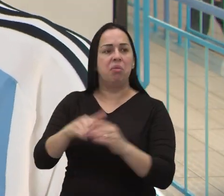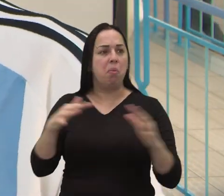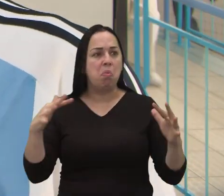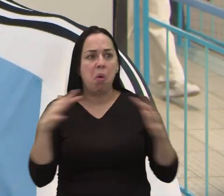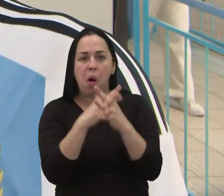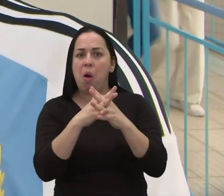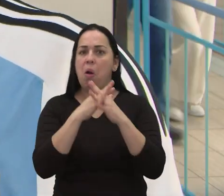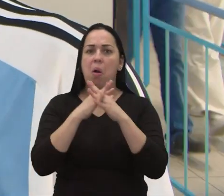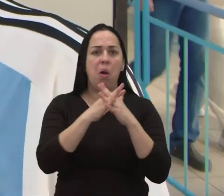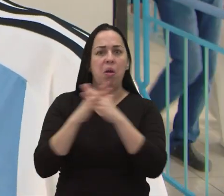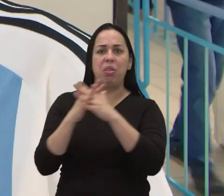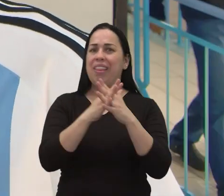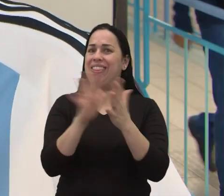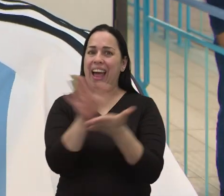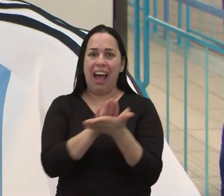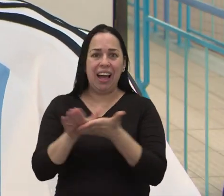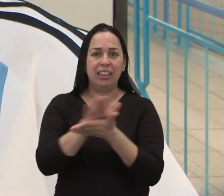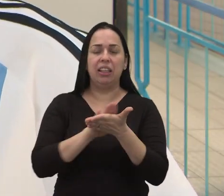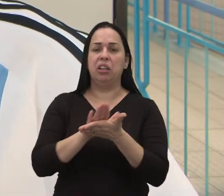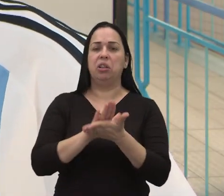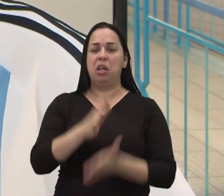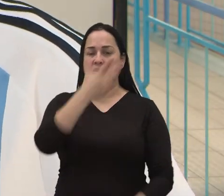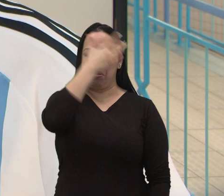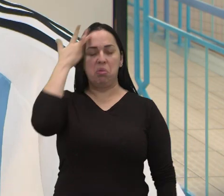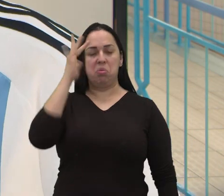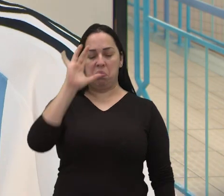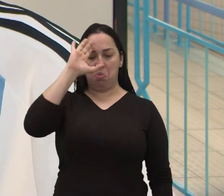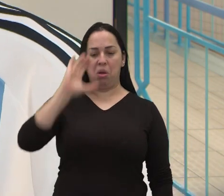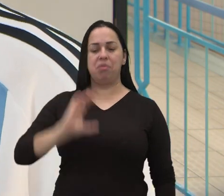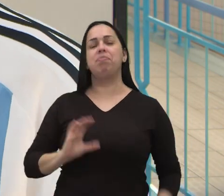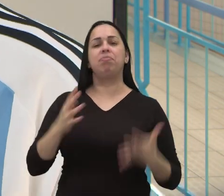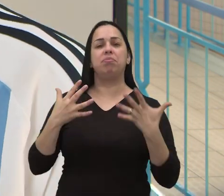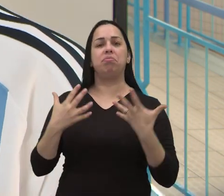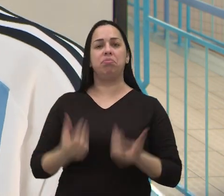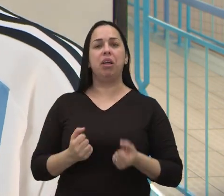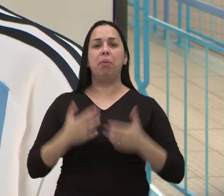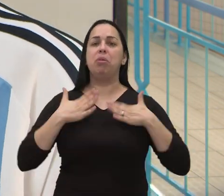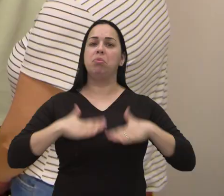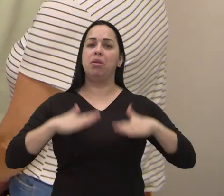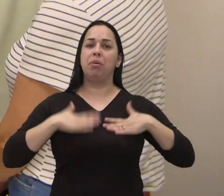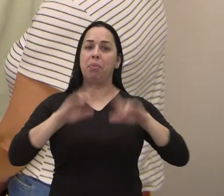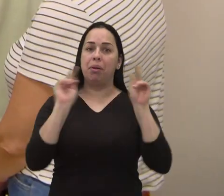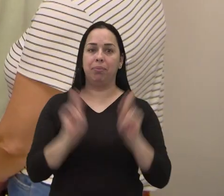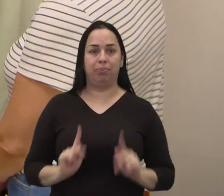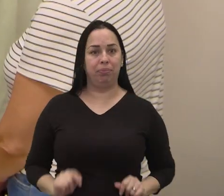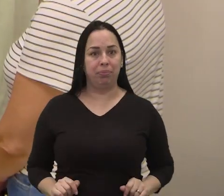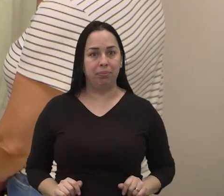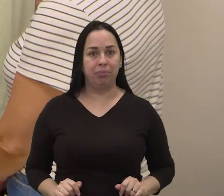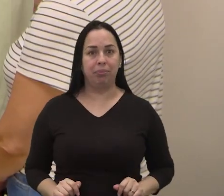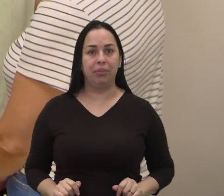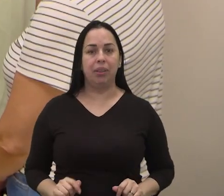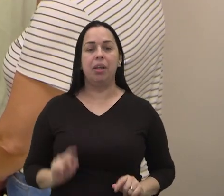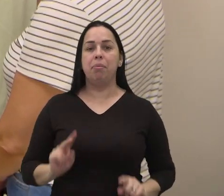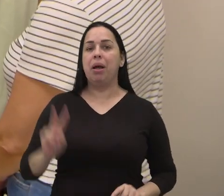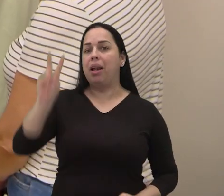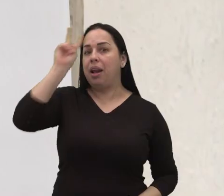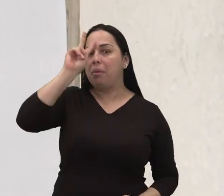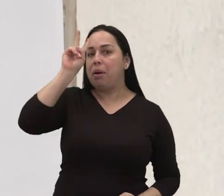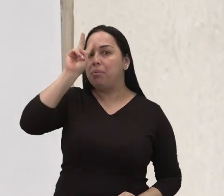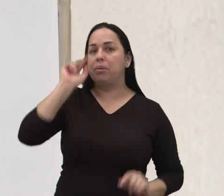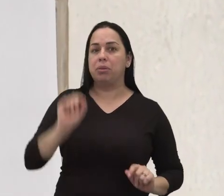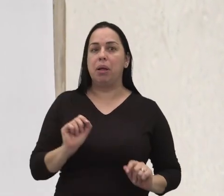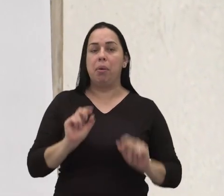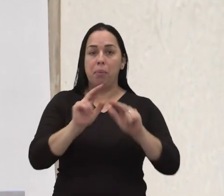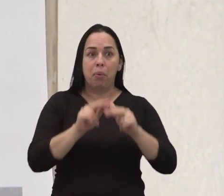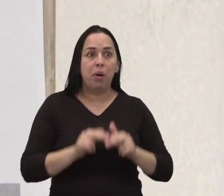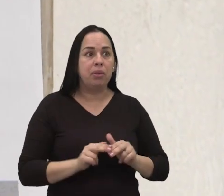mundo exercendo o seu papel de cidadão, a democracia. Tudo de uma maneira pacífica e tranquila. E nunca é tarde para alguns lembretes. Por